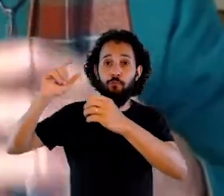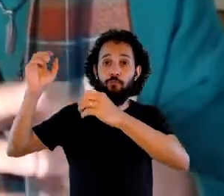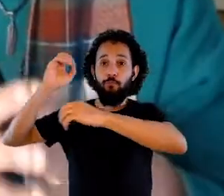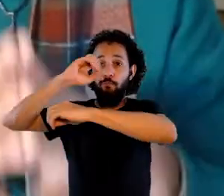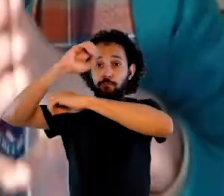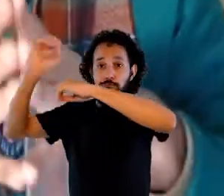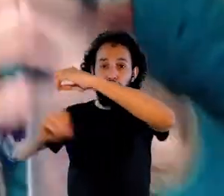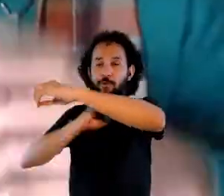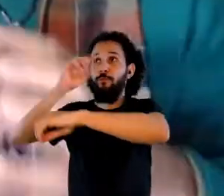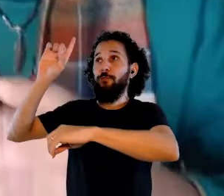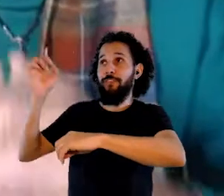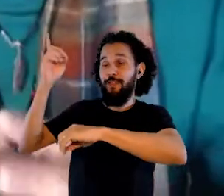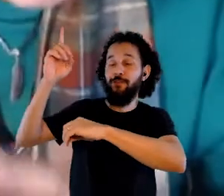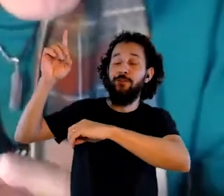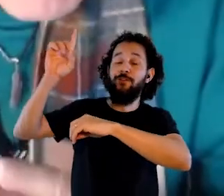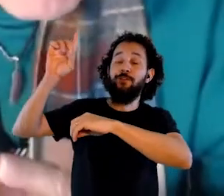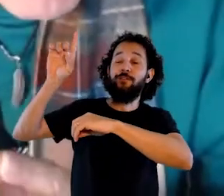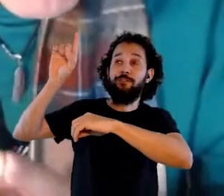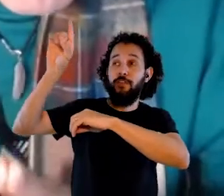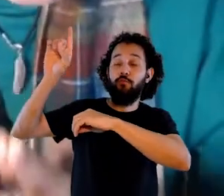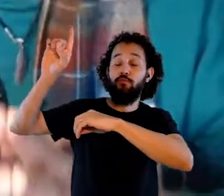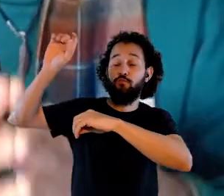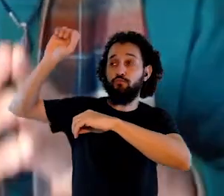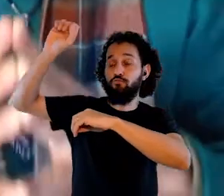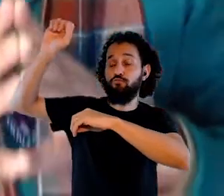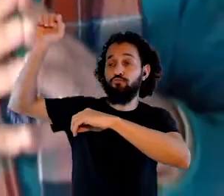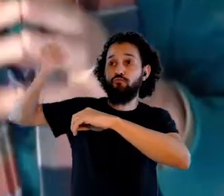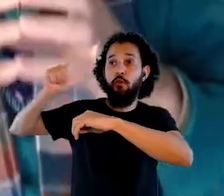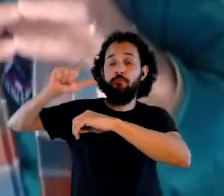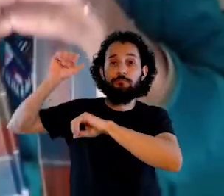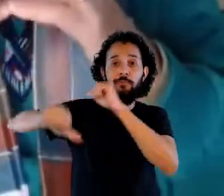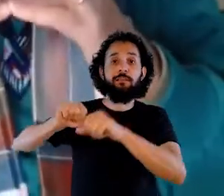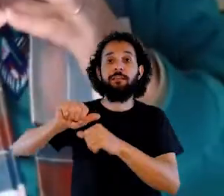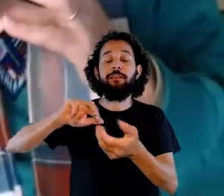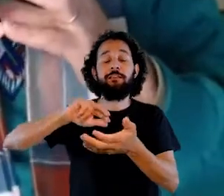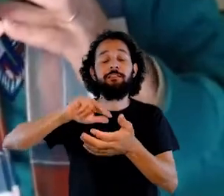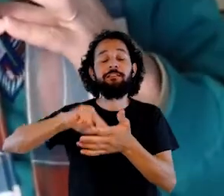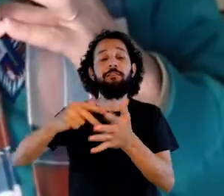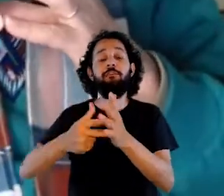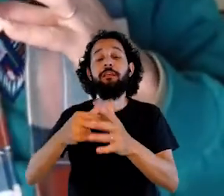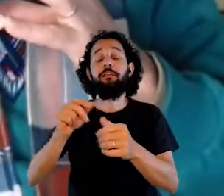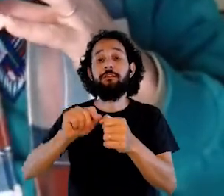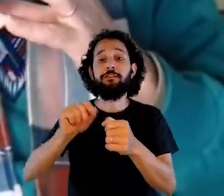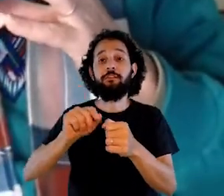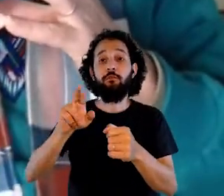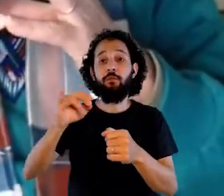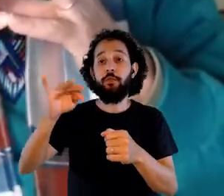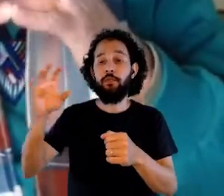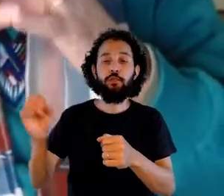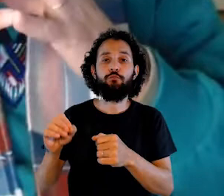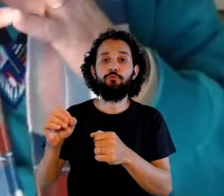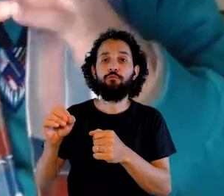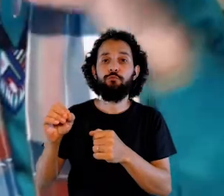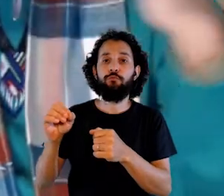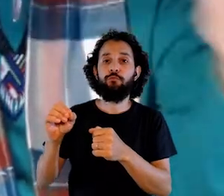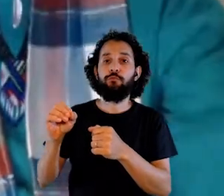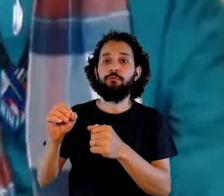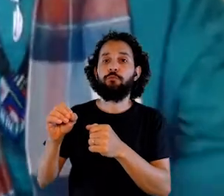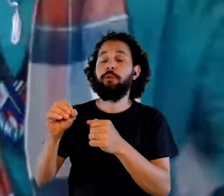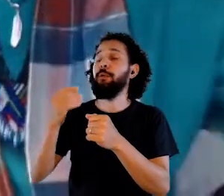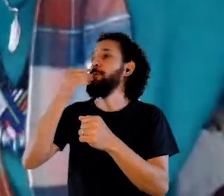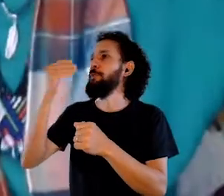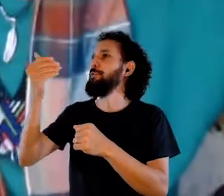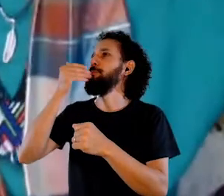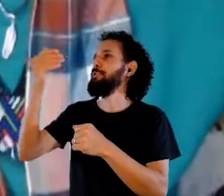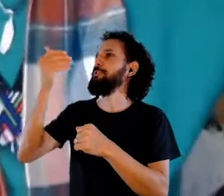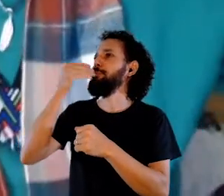ele fazia um rito de passagem, para pedir invocar para que esse Deus Sol pudesse voltar